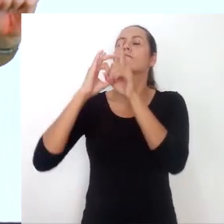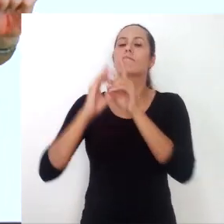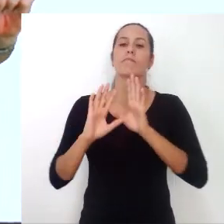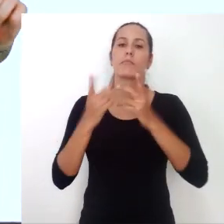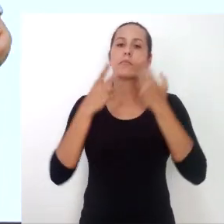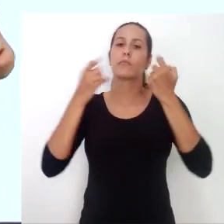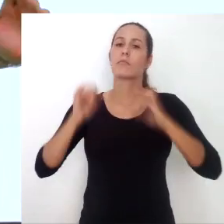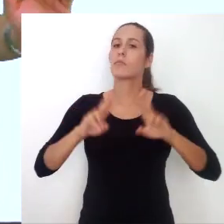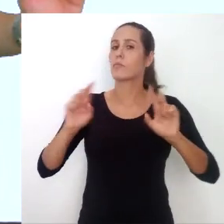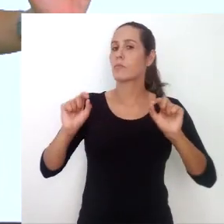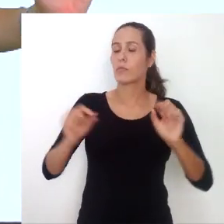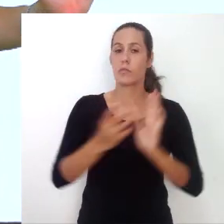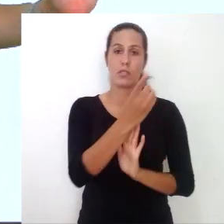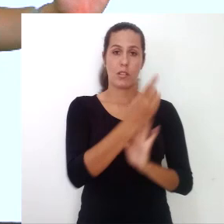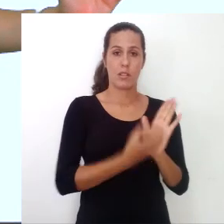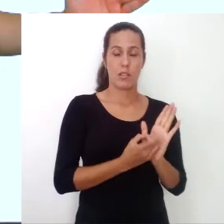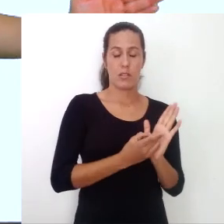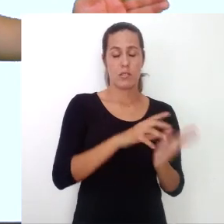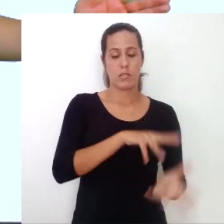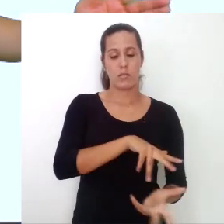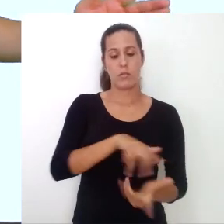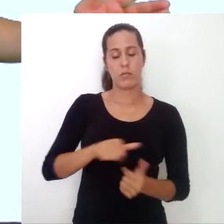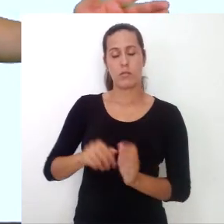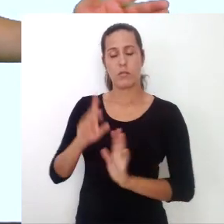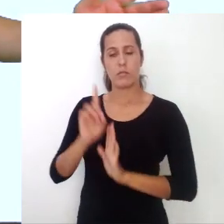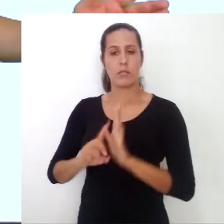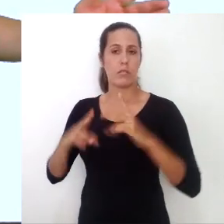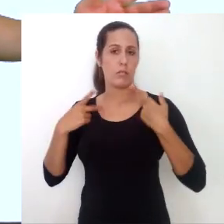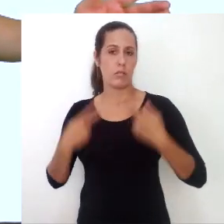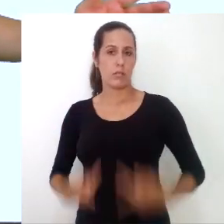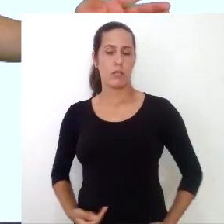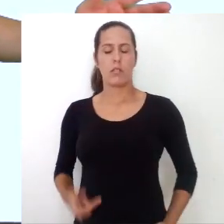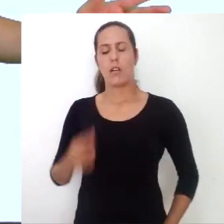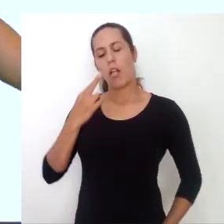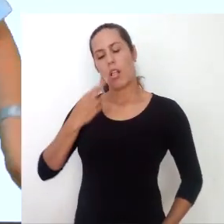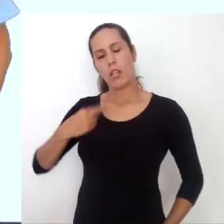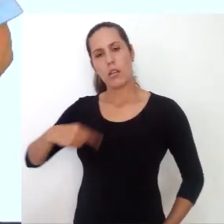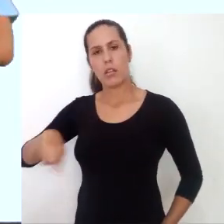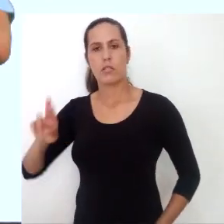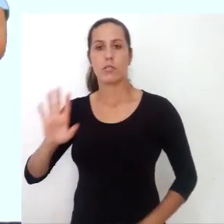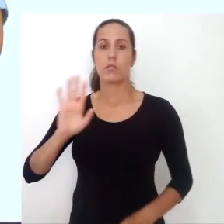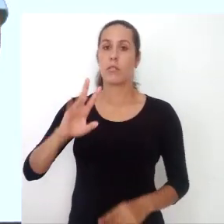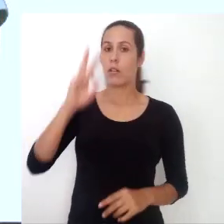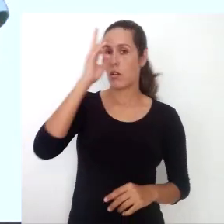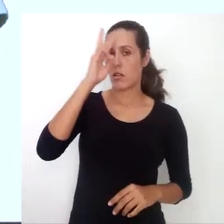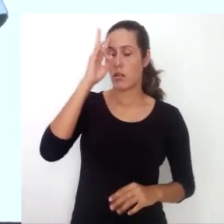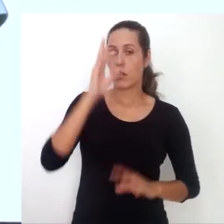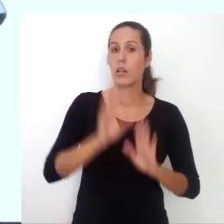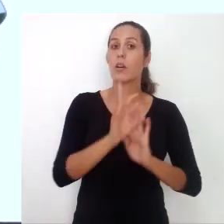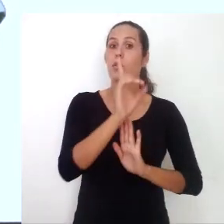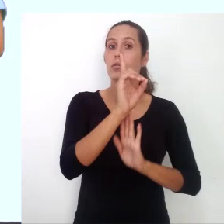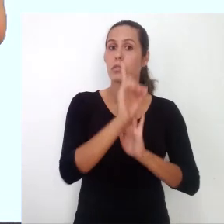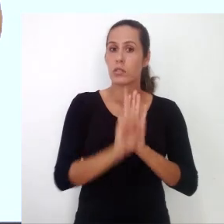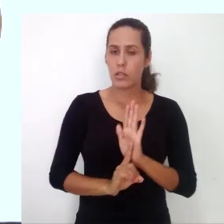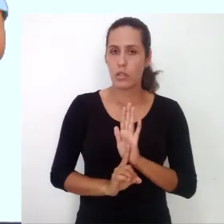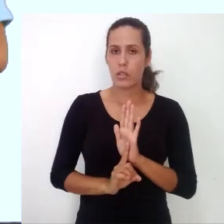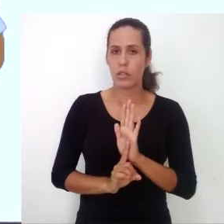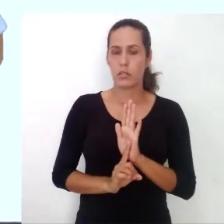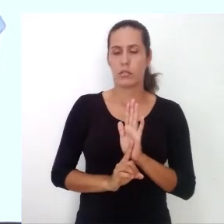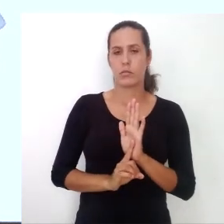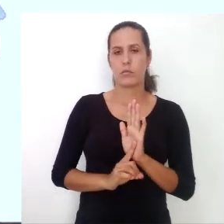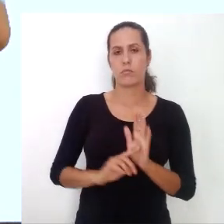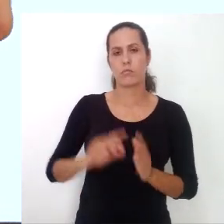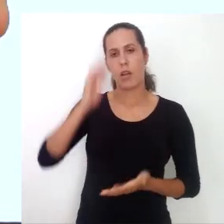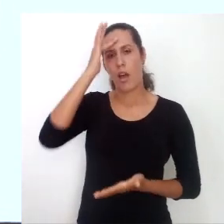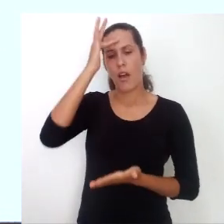ponte entre a questão da Declaração Universal dos Direitos Humanos e a questão da religião. Lembre-se, o